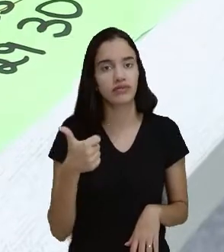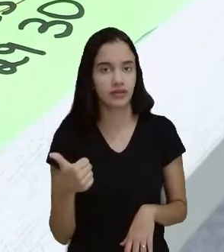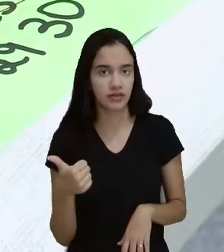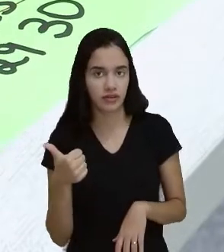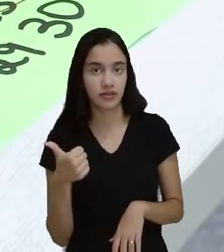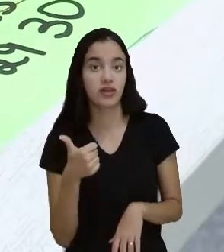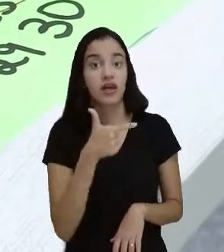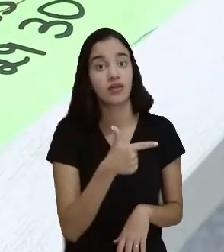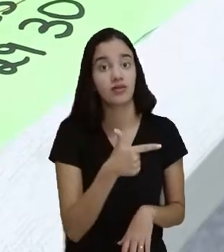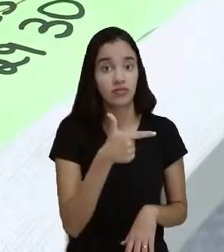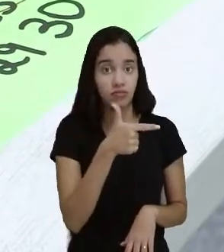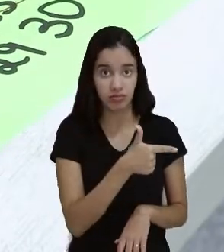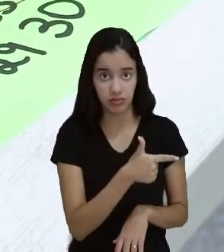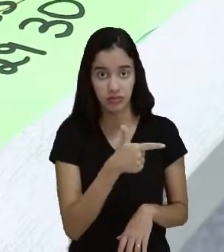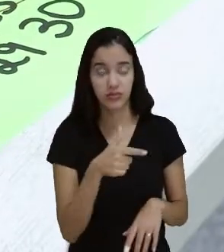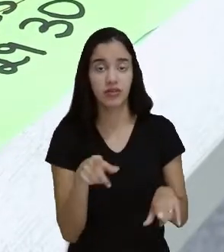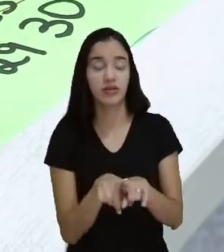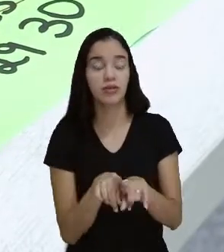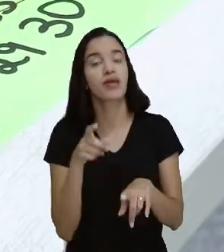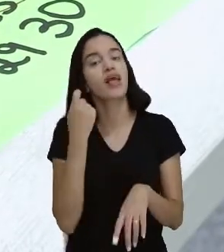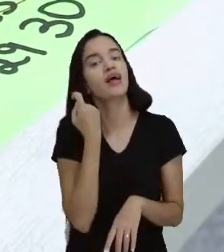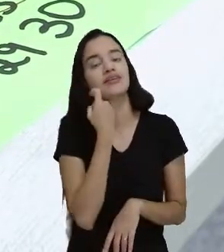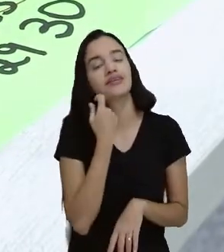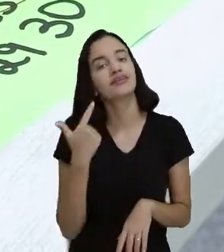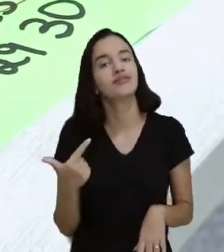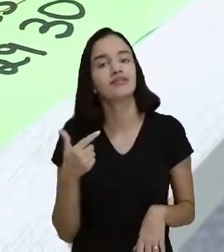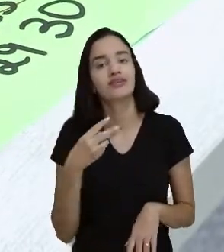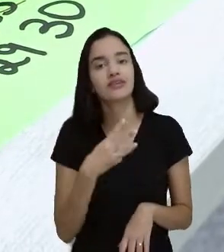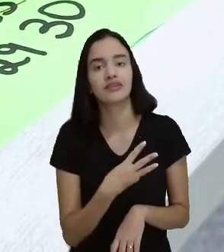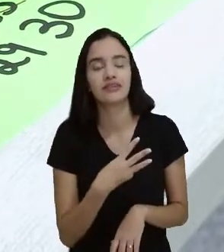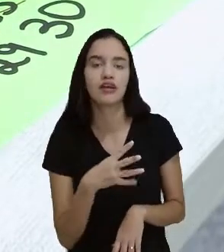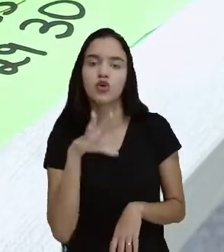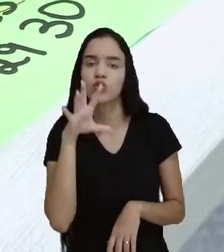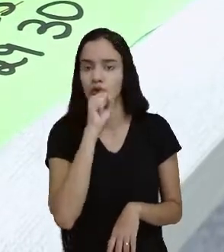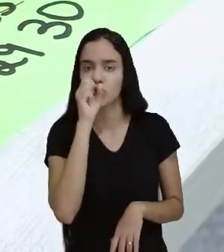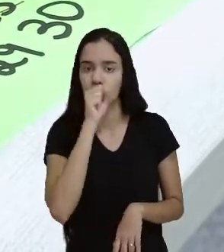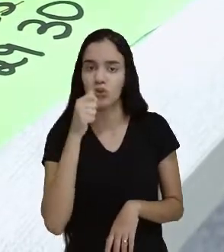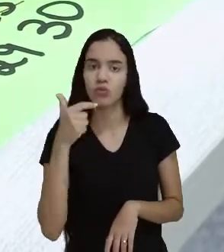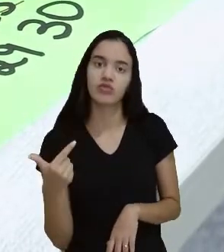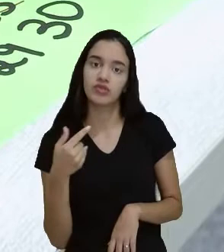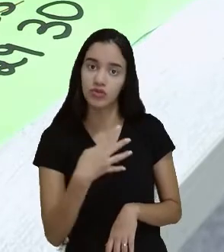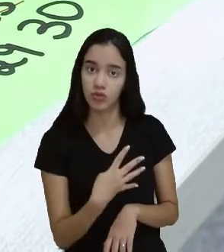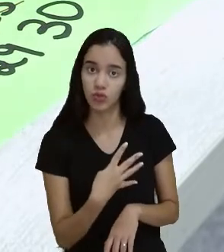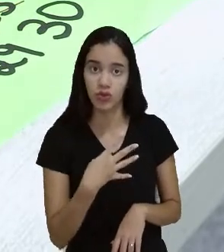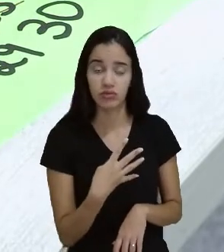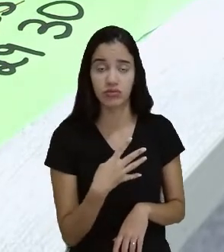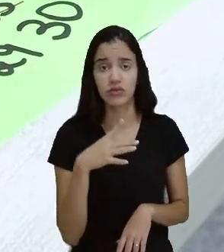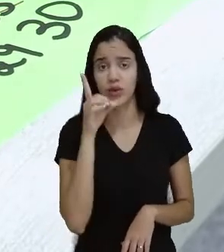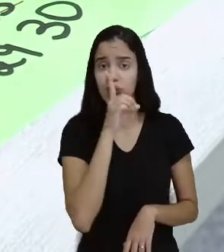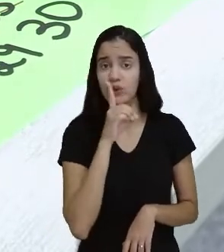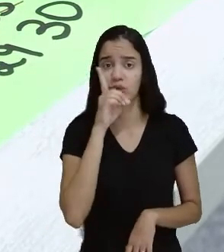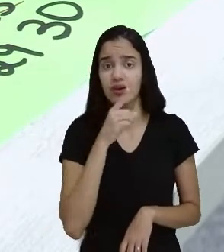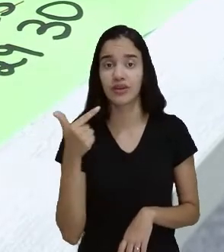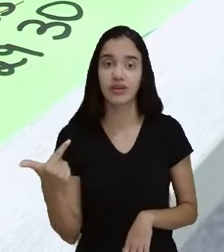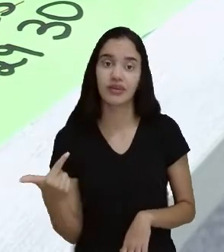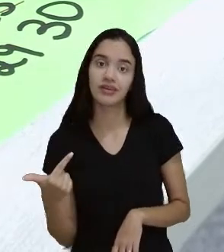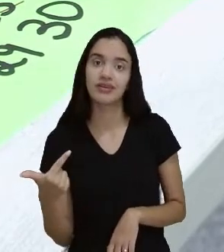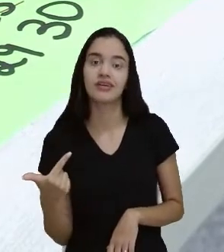quinta, 22, a sexta, 23, o sábado, 24 e o